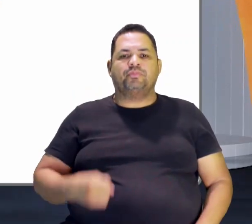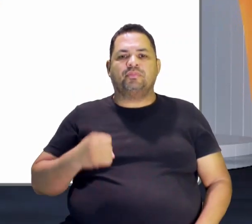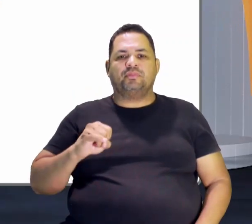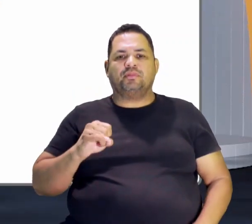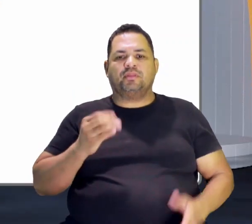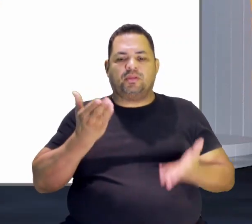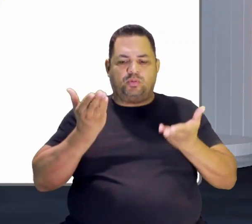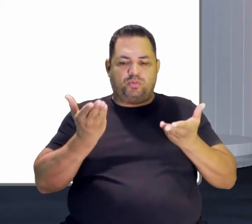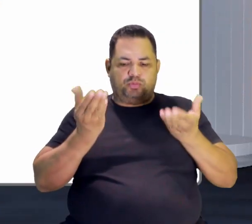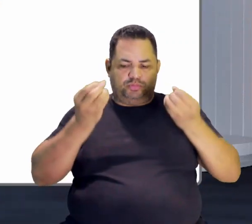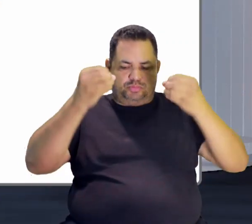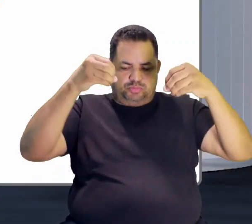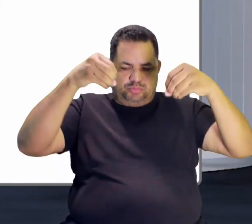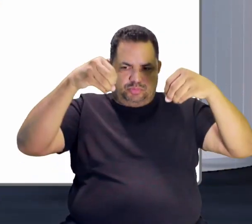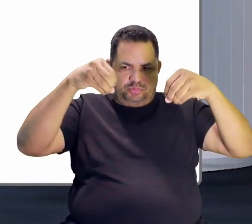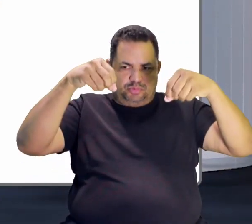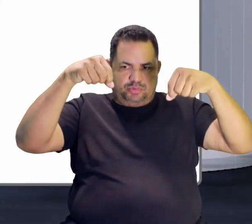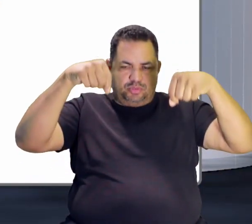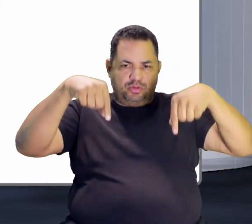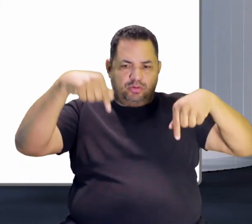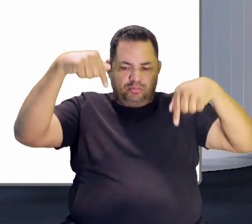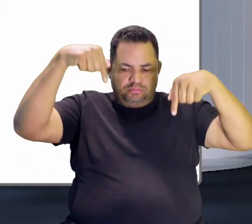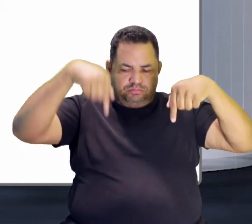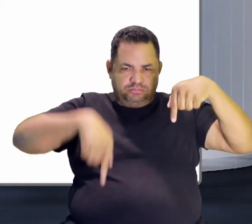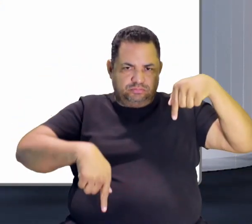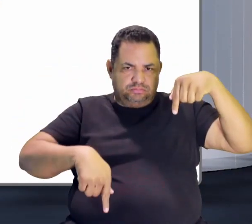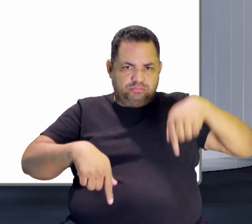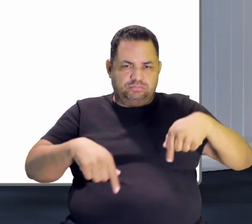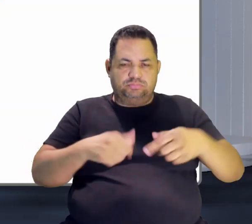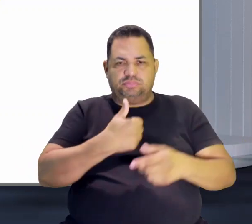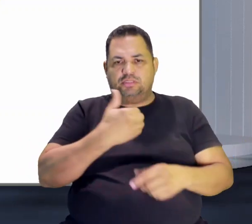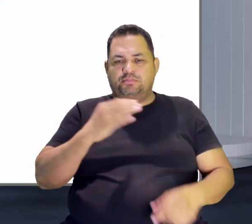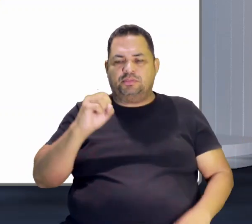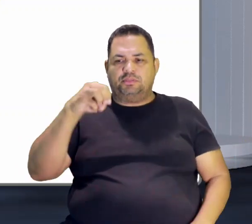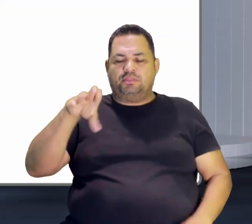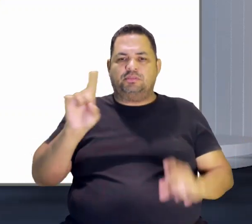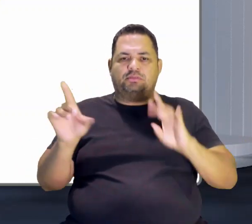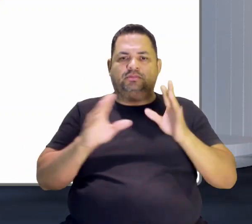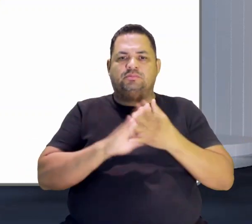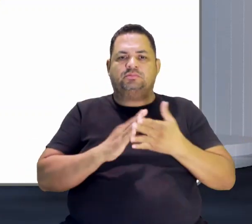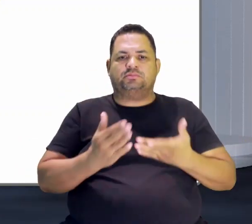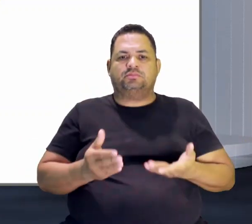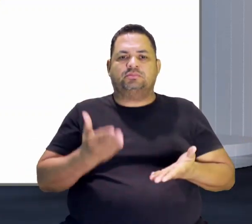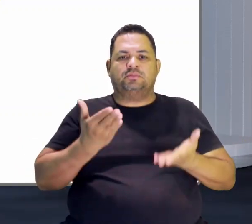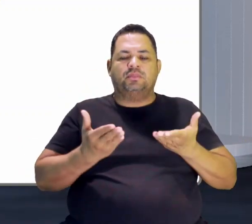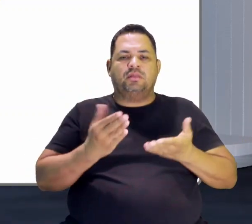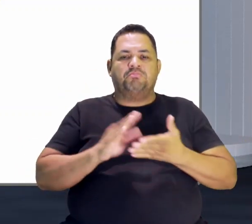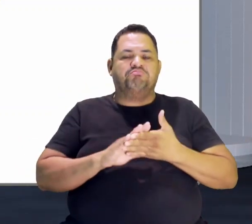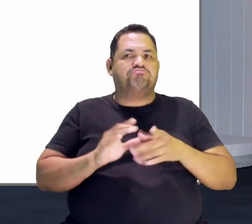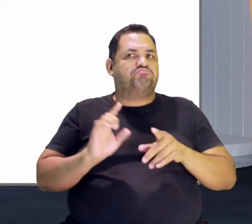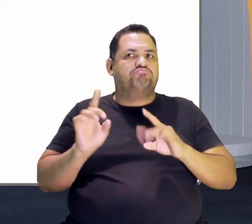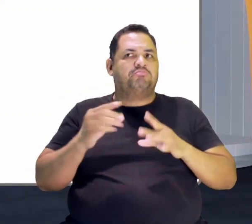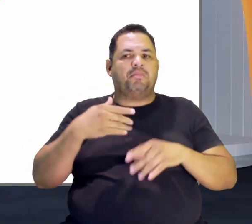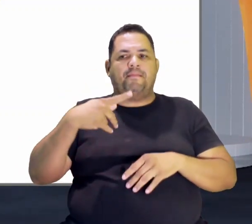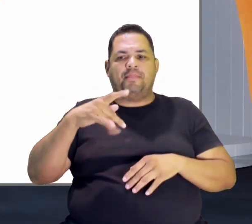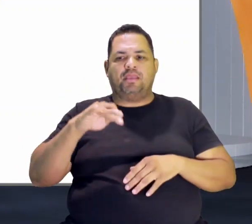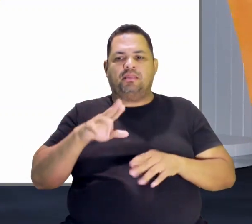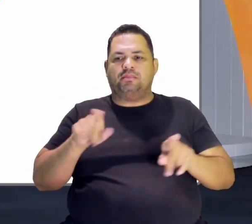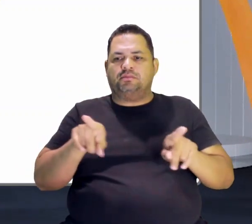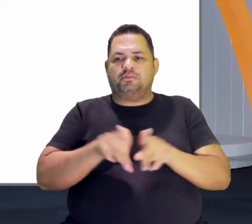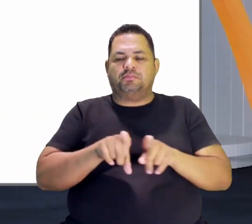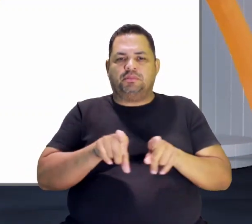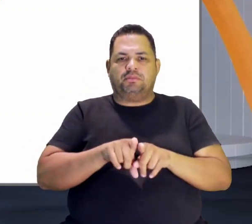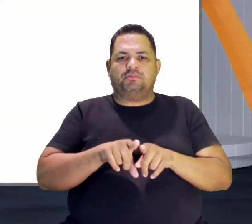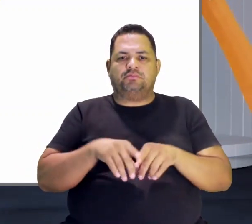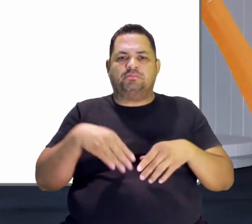um corpo, uma pedra, 10 metros a cada segundo. Se soltar uma pena, 10 metros a cada segundo. Tem que chegar